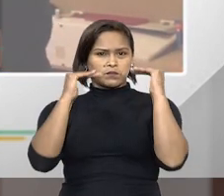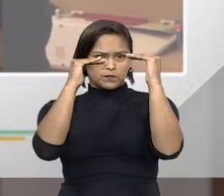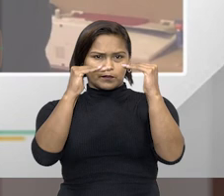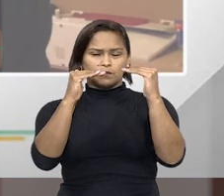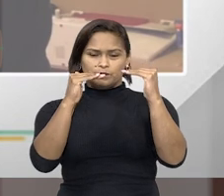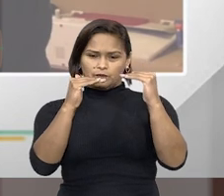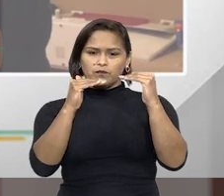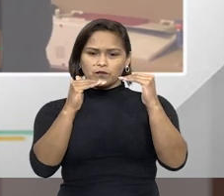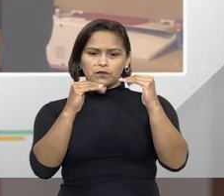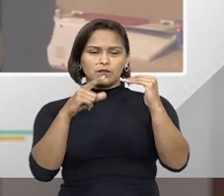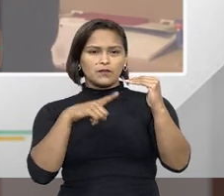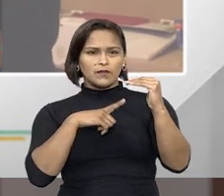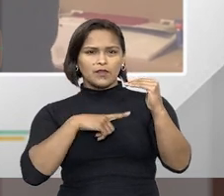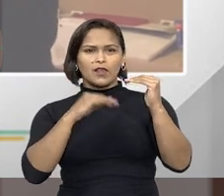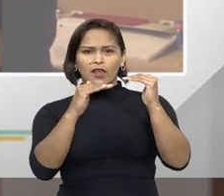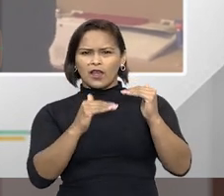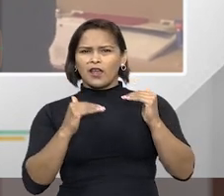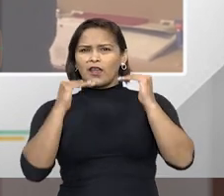a instância,